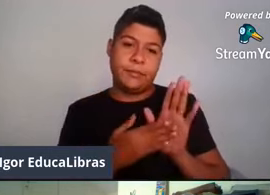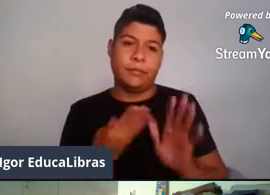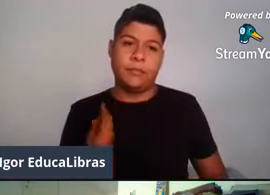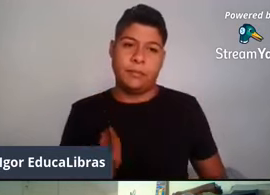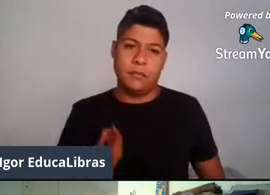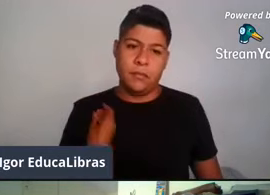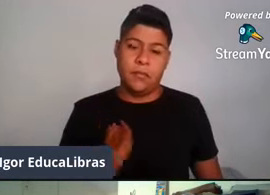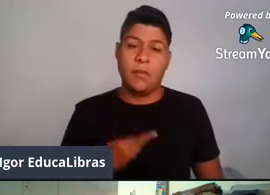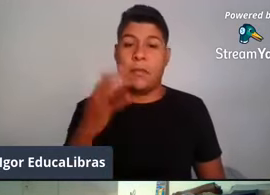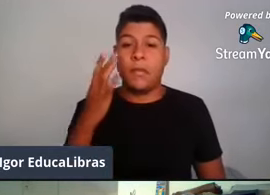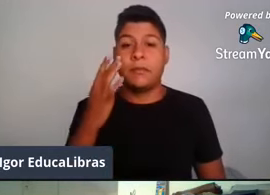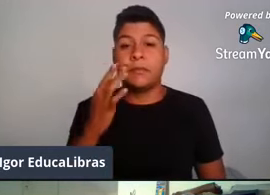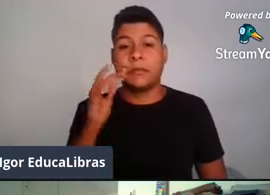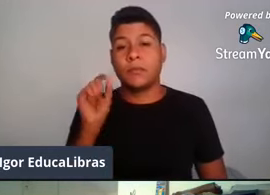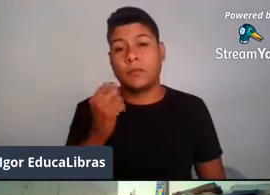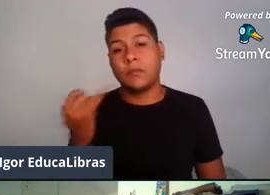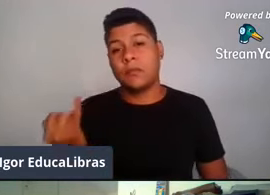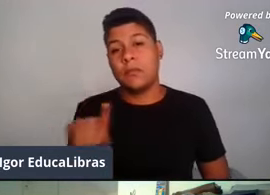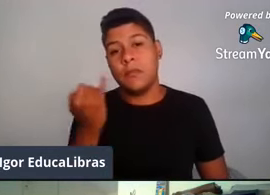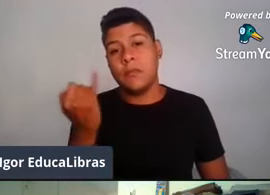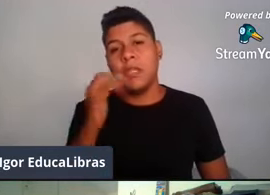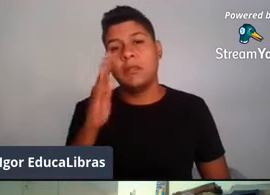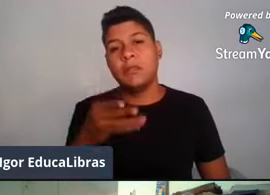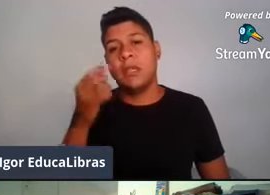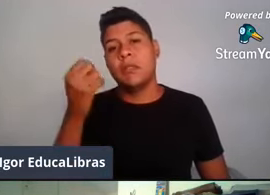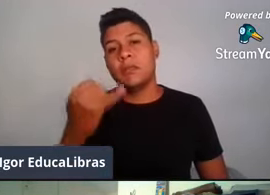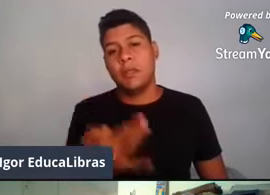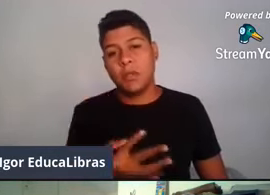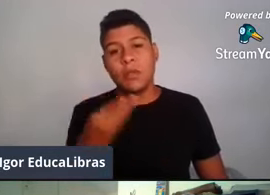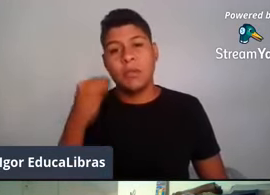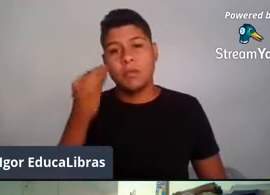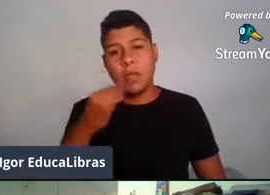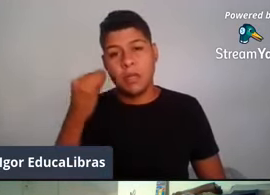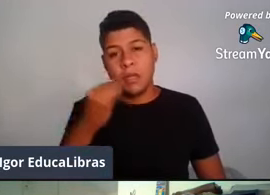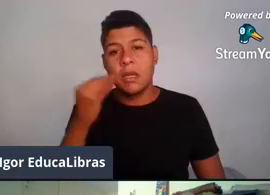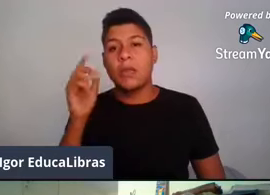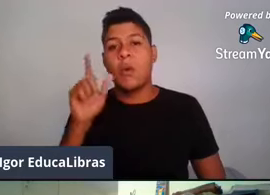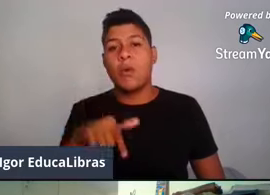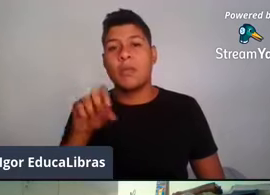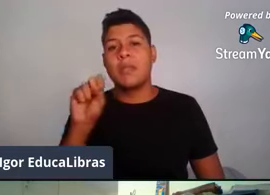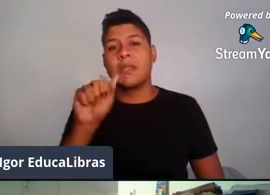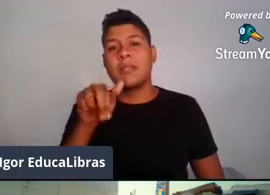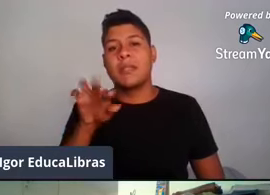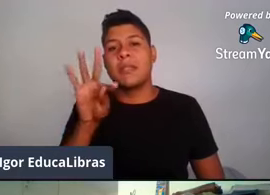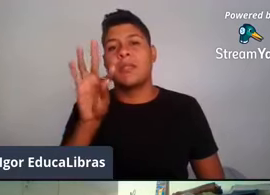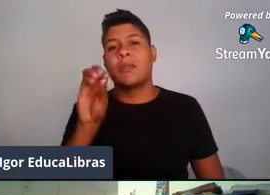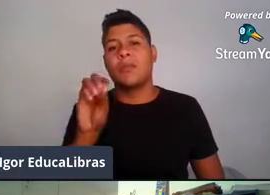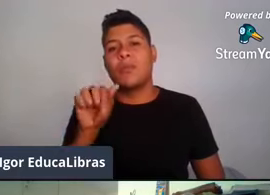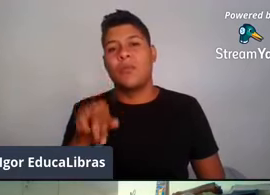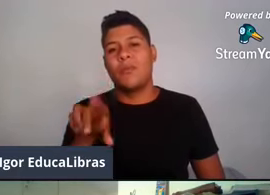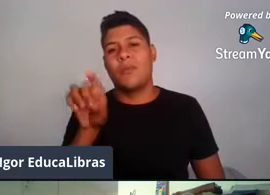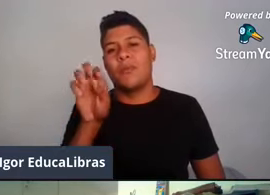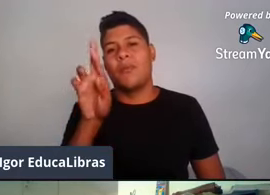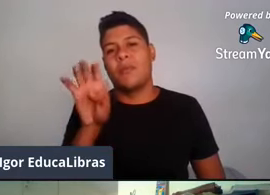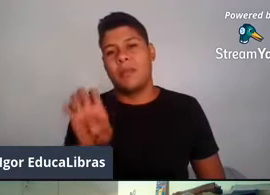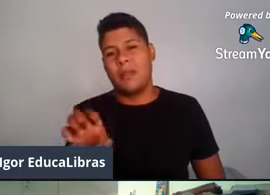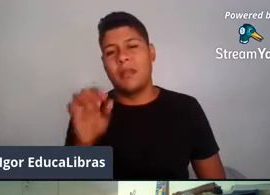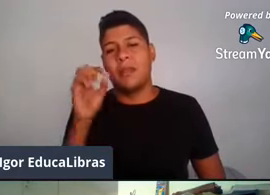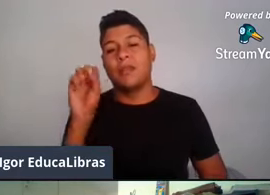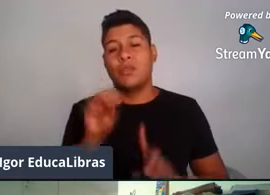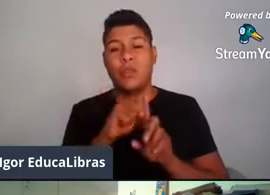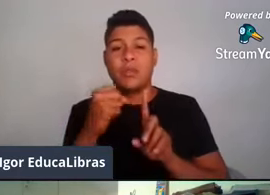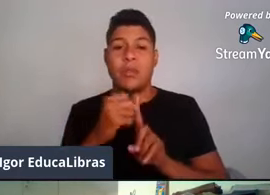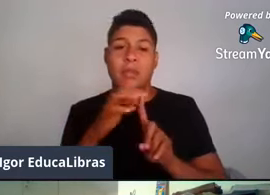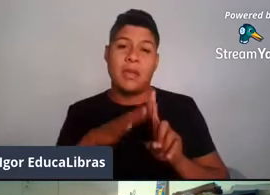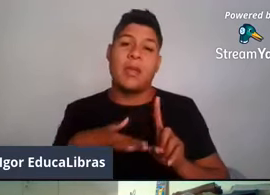acho que é muito importante, eu já falei isso na experiência que eu tive em Santo André atrás, a sociedade que precisa se